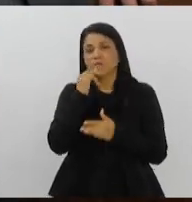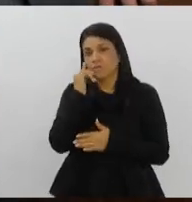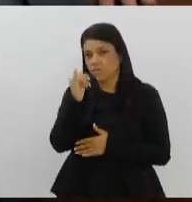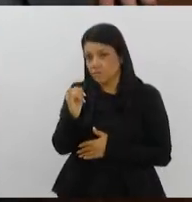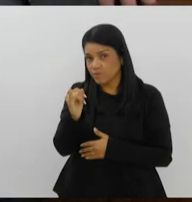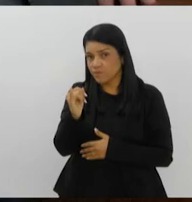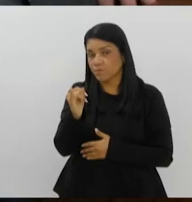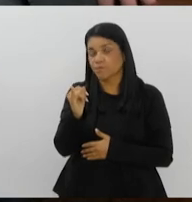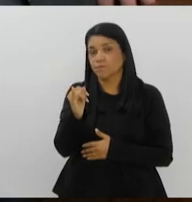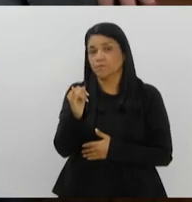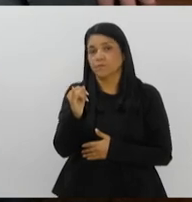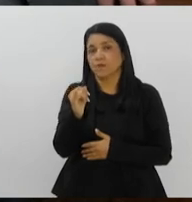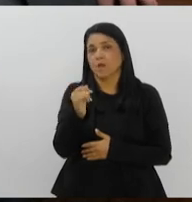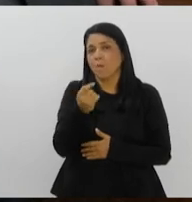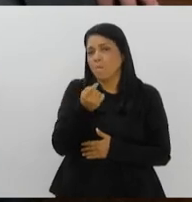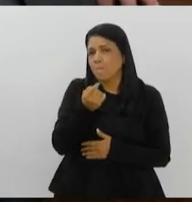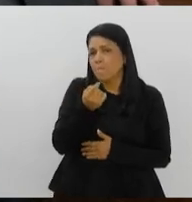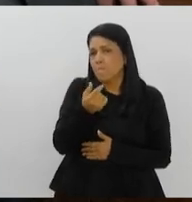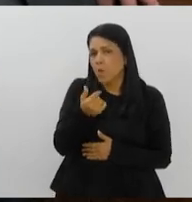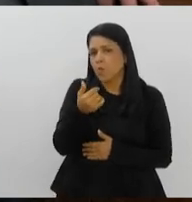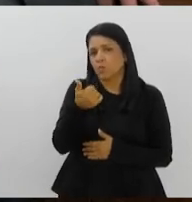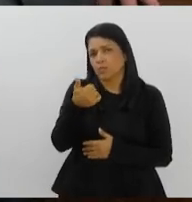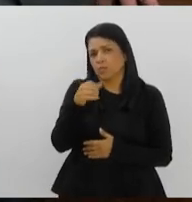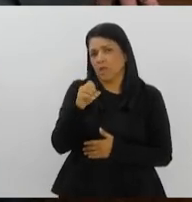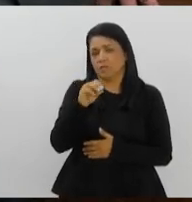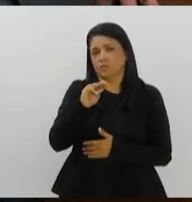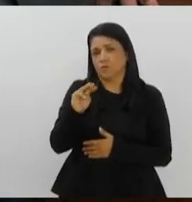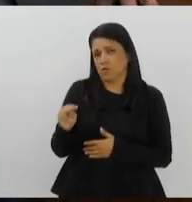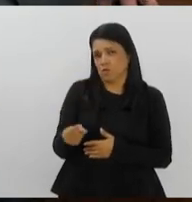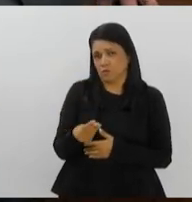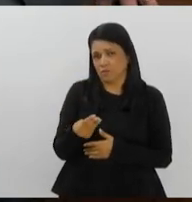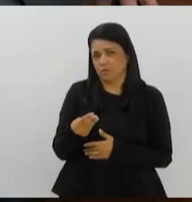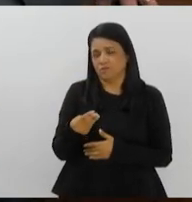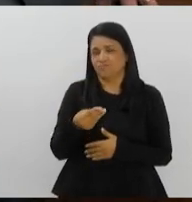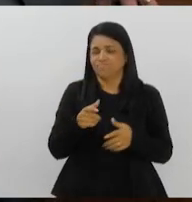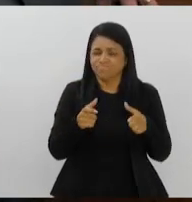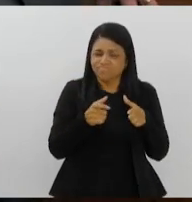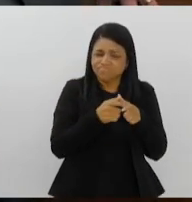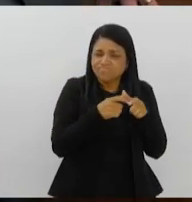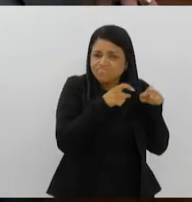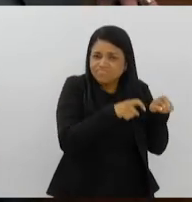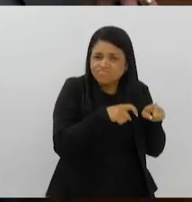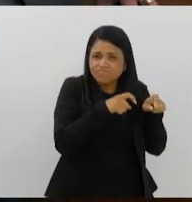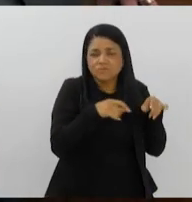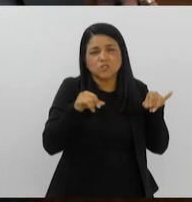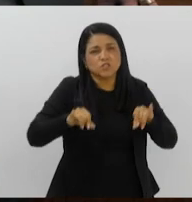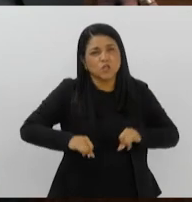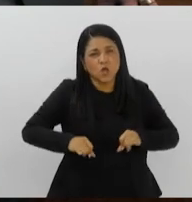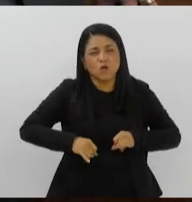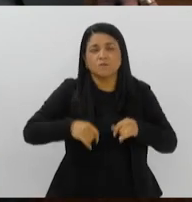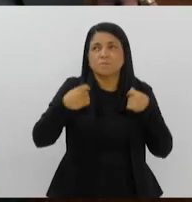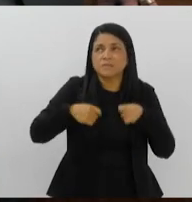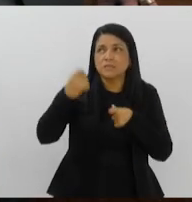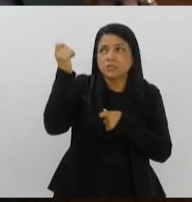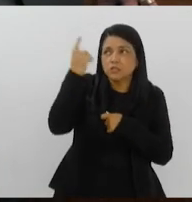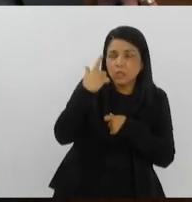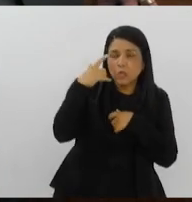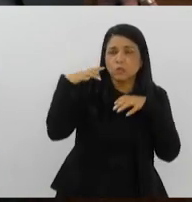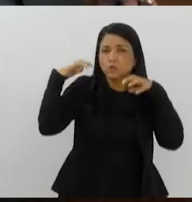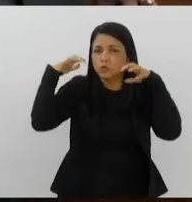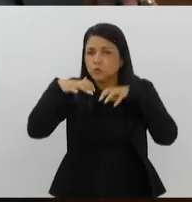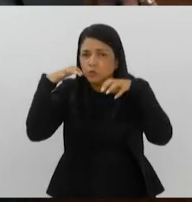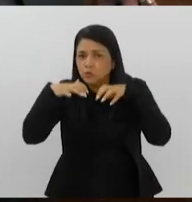eu acho pouco 10 milhões. O pequeno produtor sofre muito, depende de sol, de chuva.